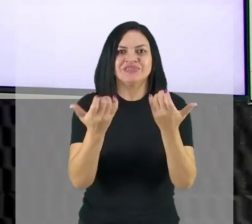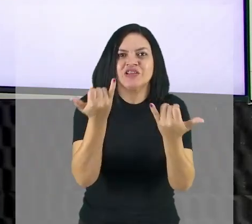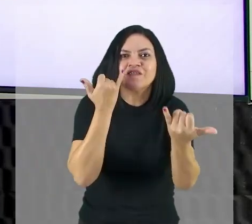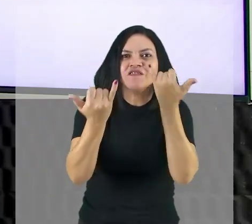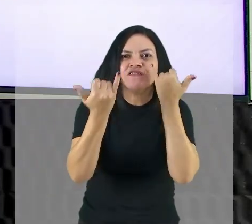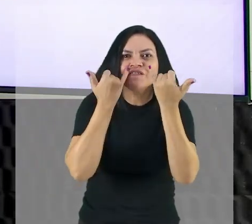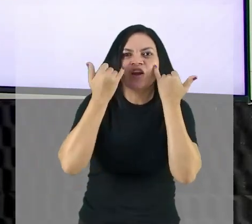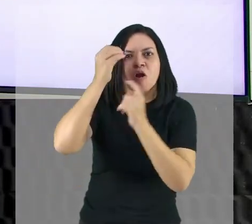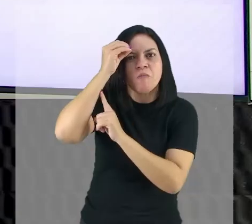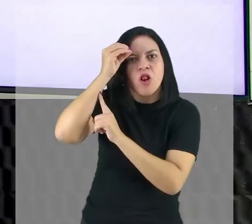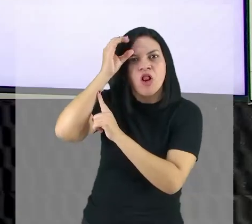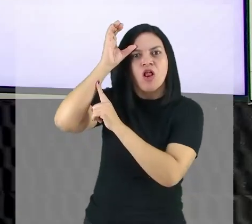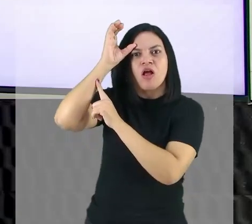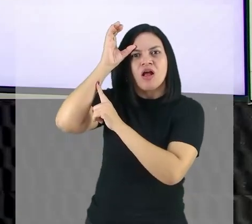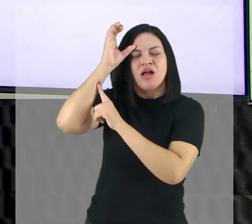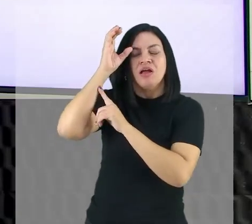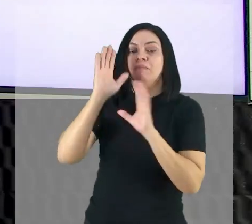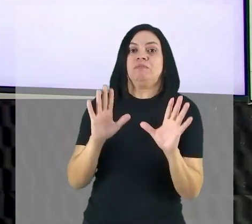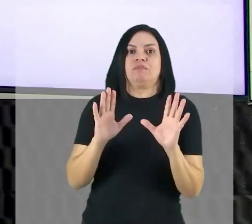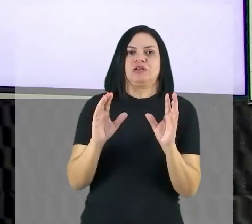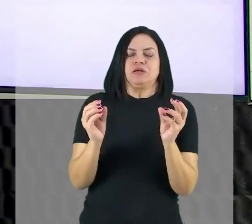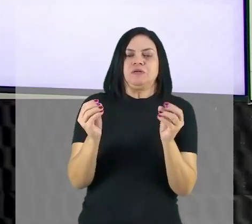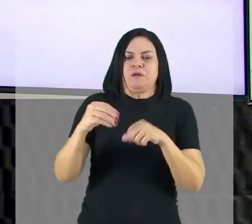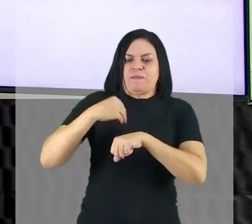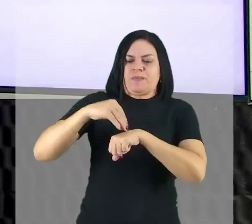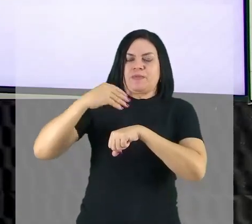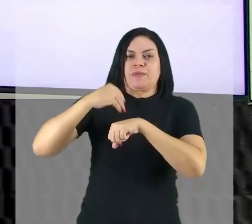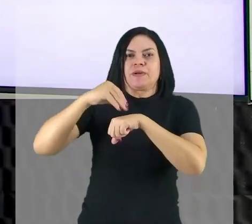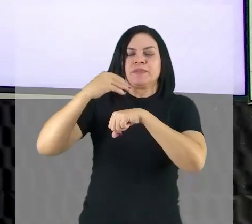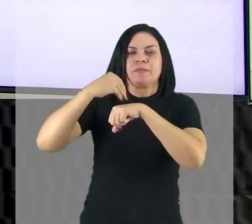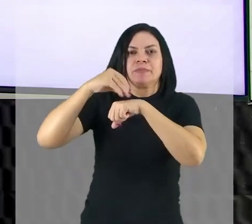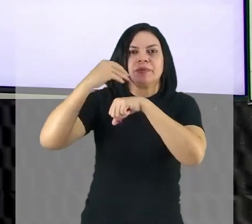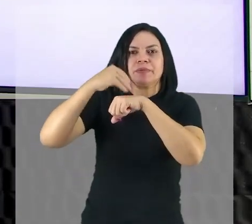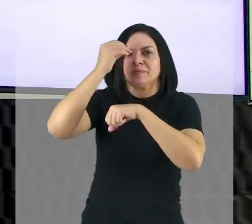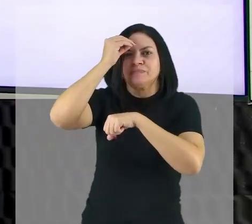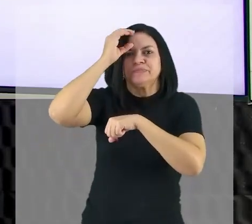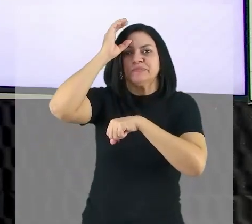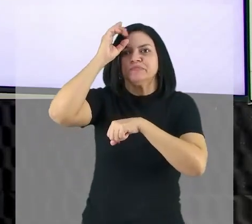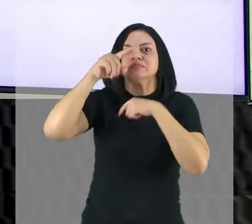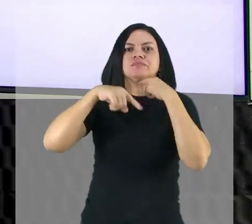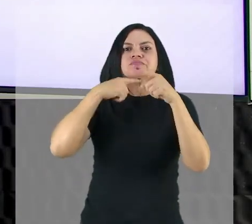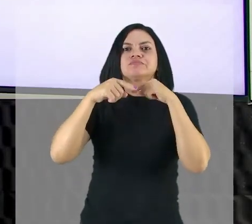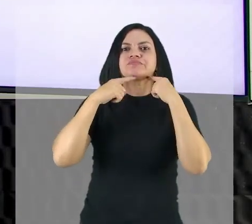informado. Mas ao receber tanta informação, ele não consegue